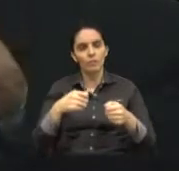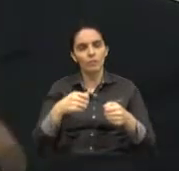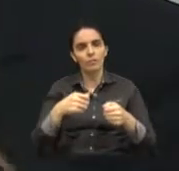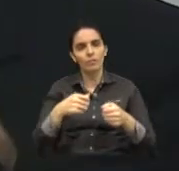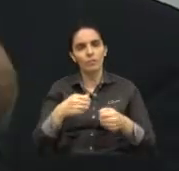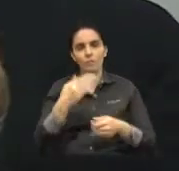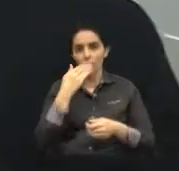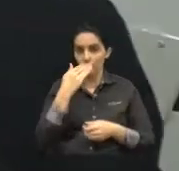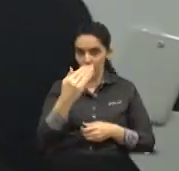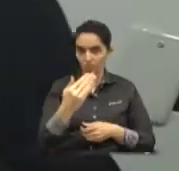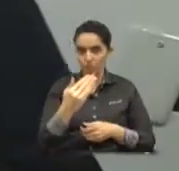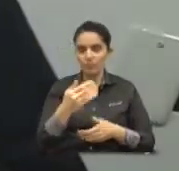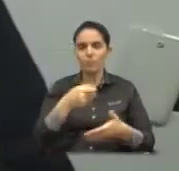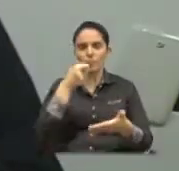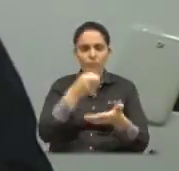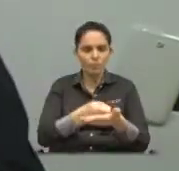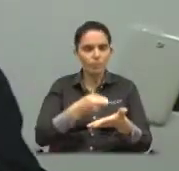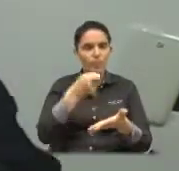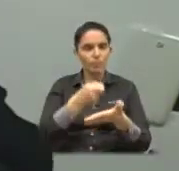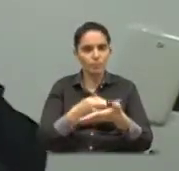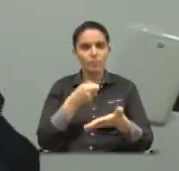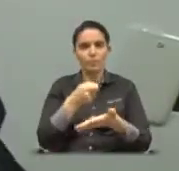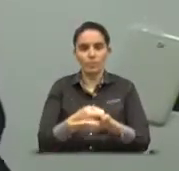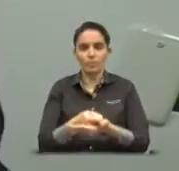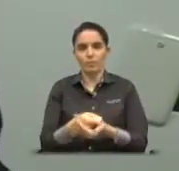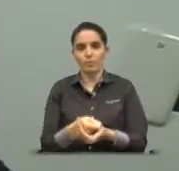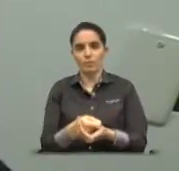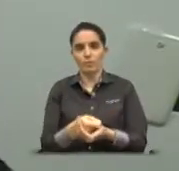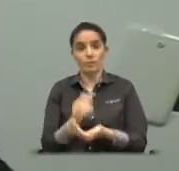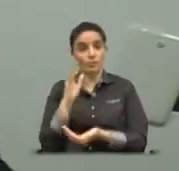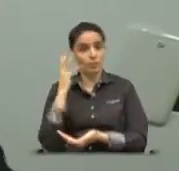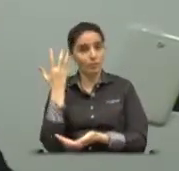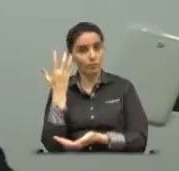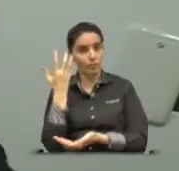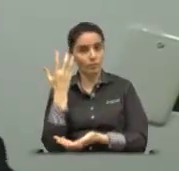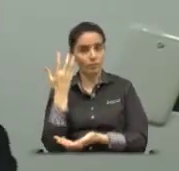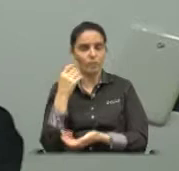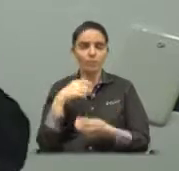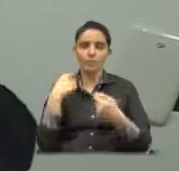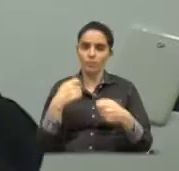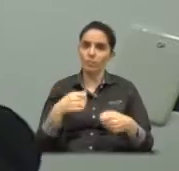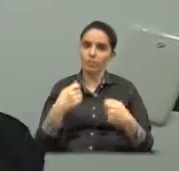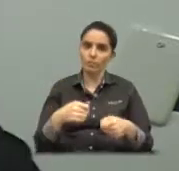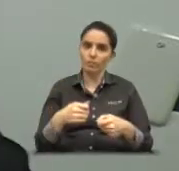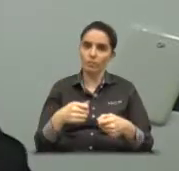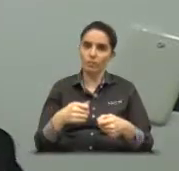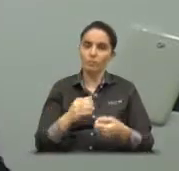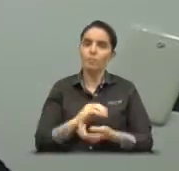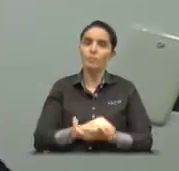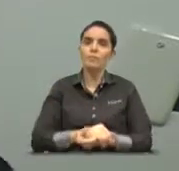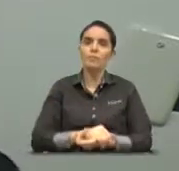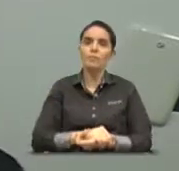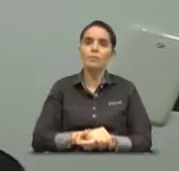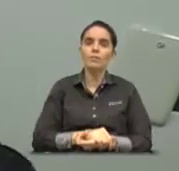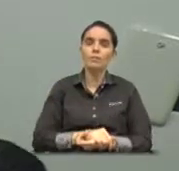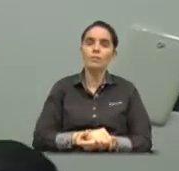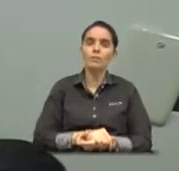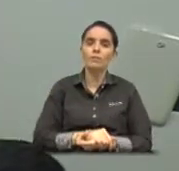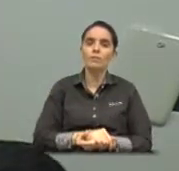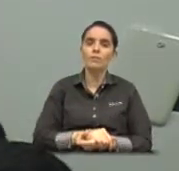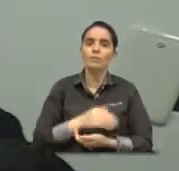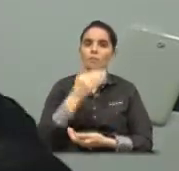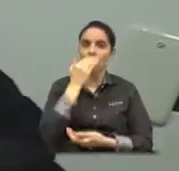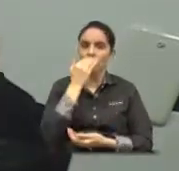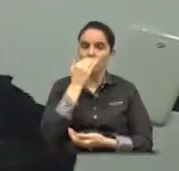Tem que existir a cobrança. E para que isso aconteça, nós temos que fazer e prevalecer o nosso